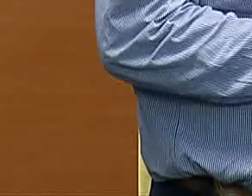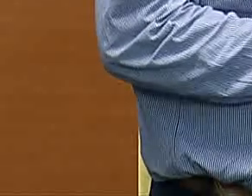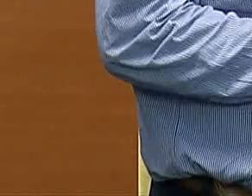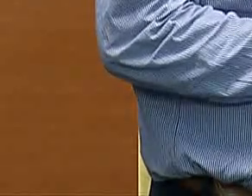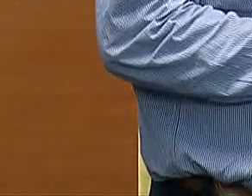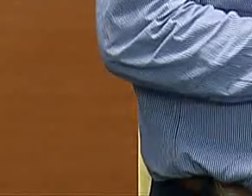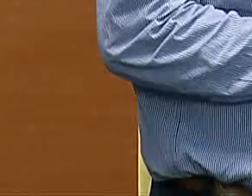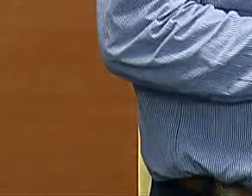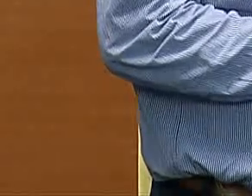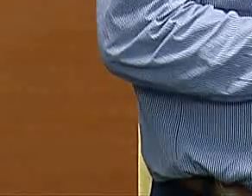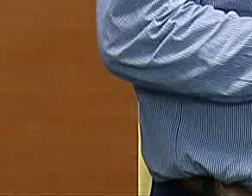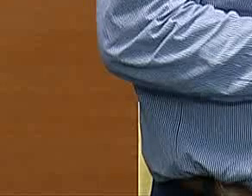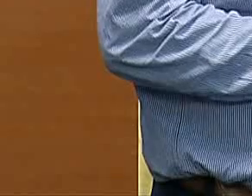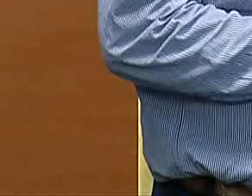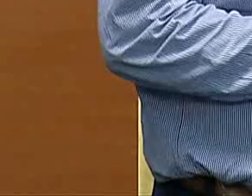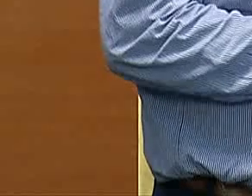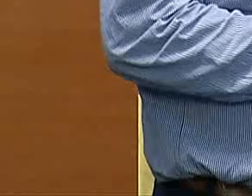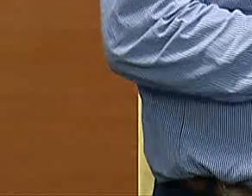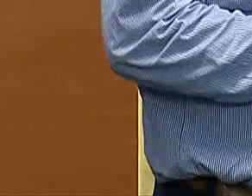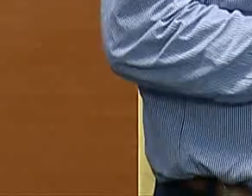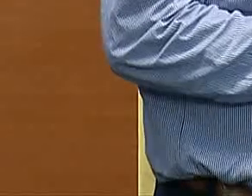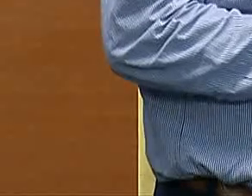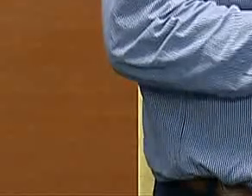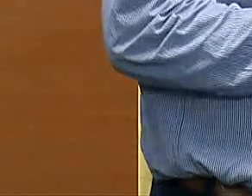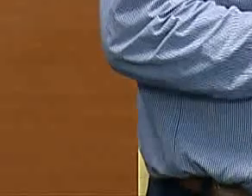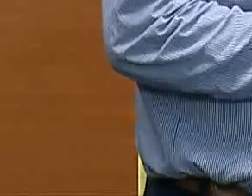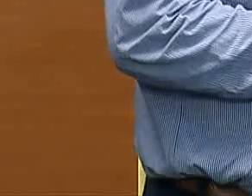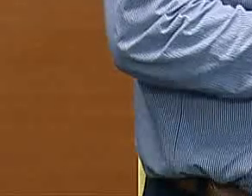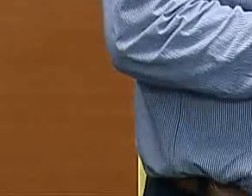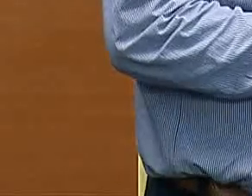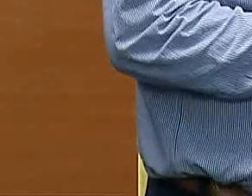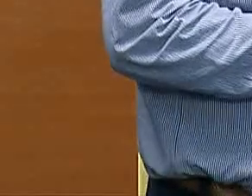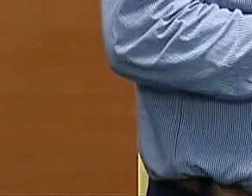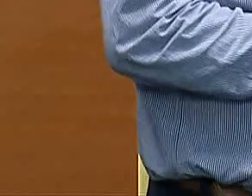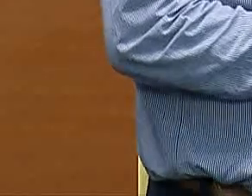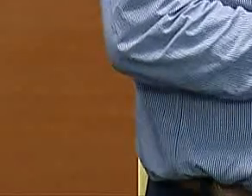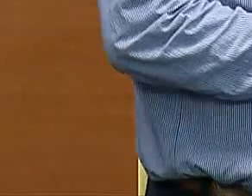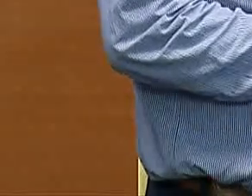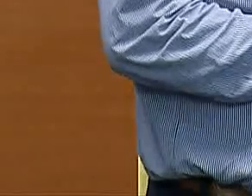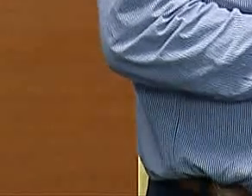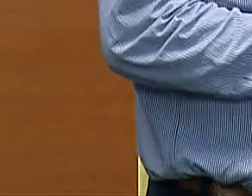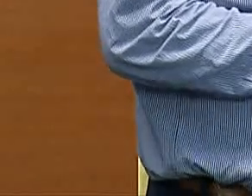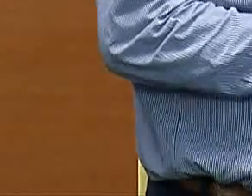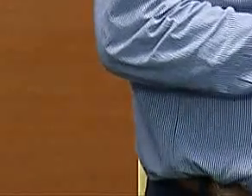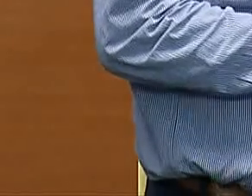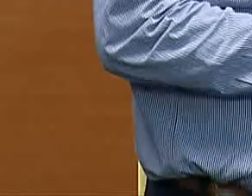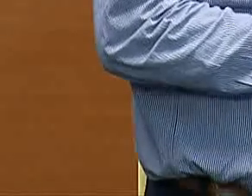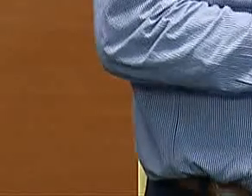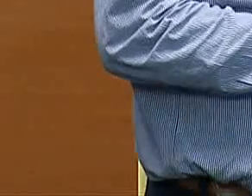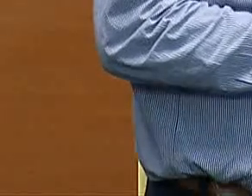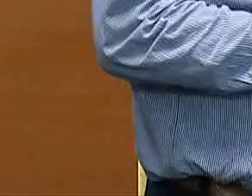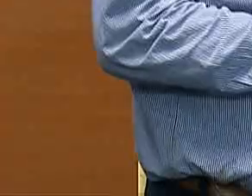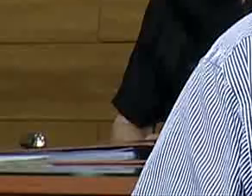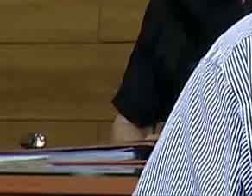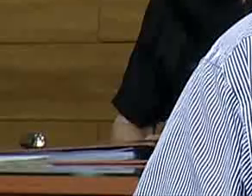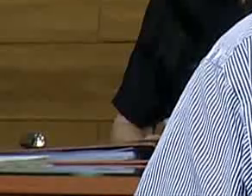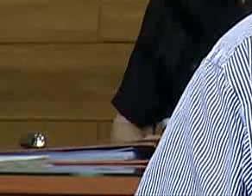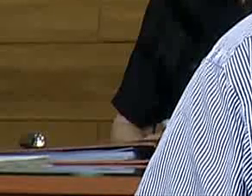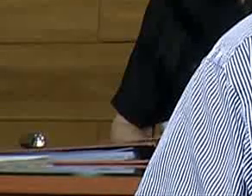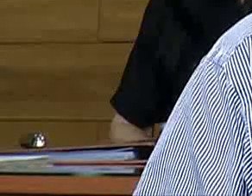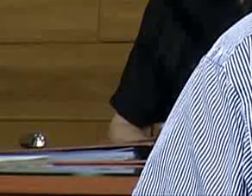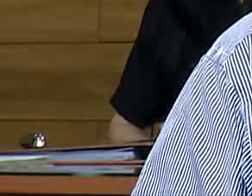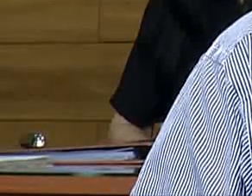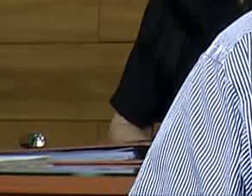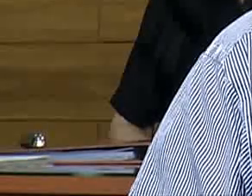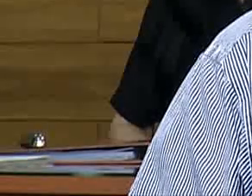da destinação da área para o Instituto Federal. Se você não se articula e colocar esse processo debaixo